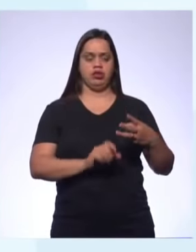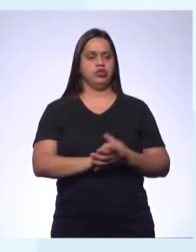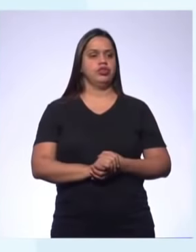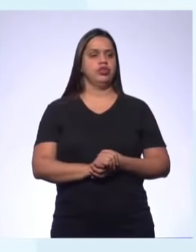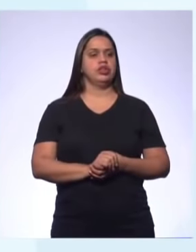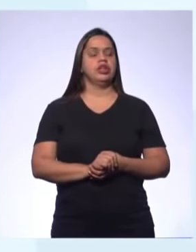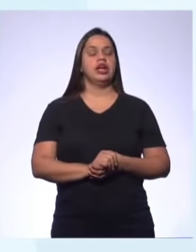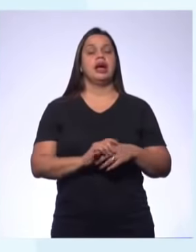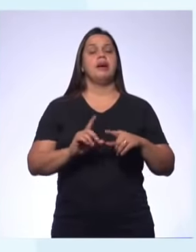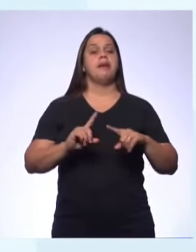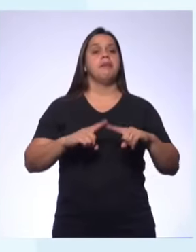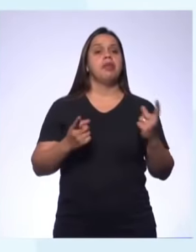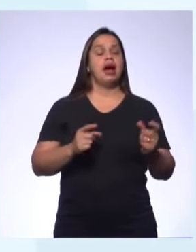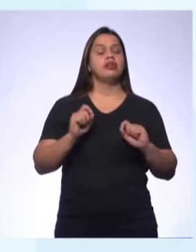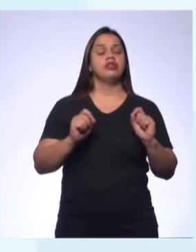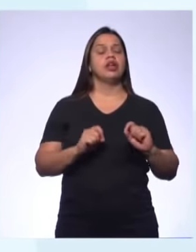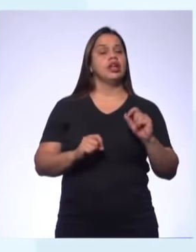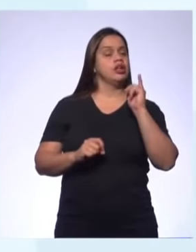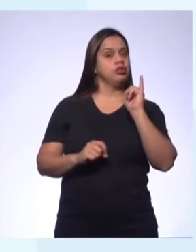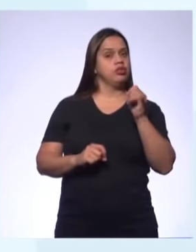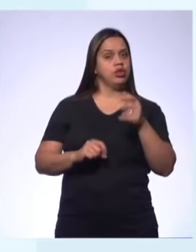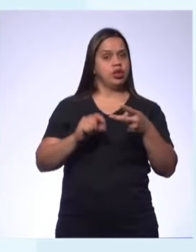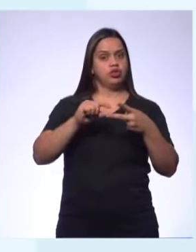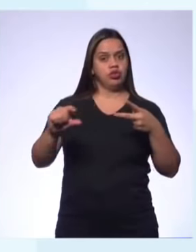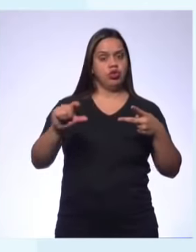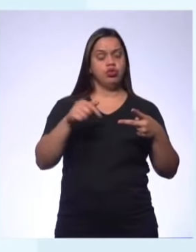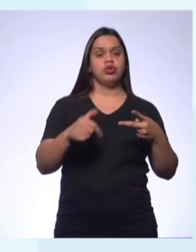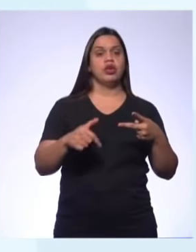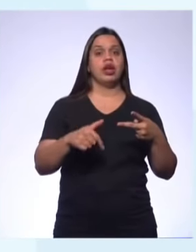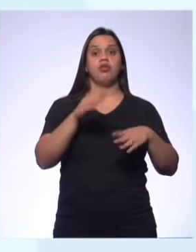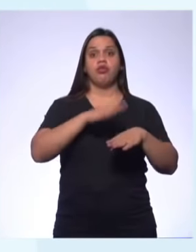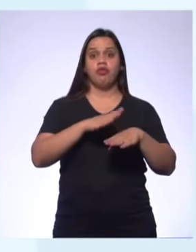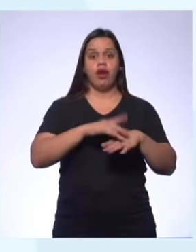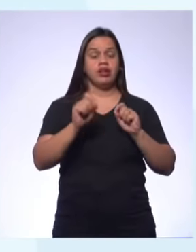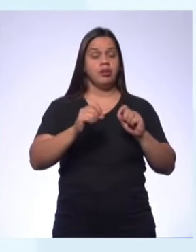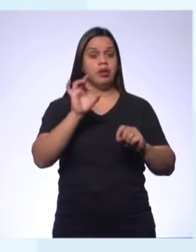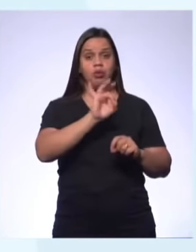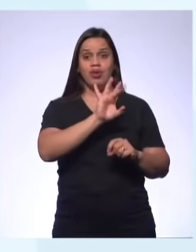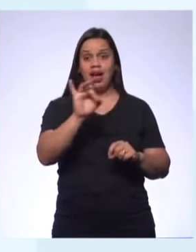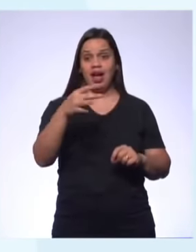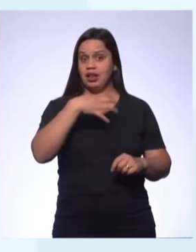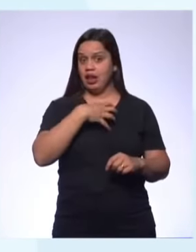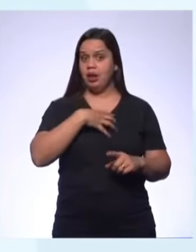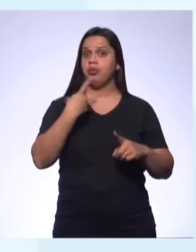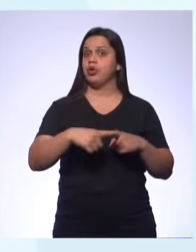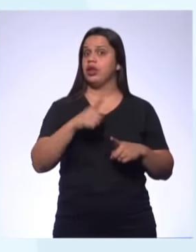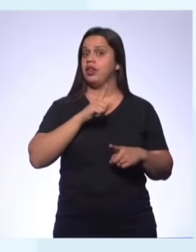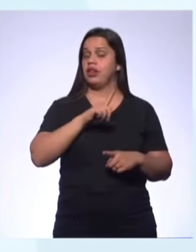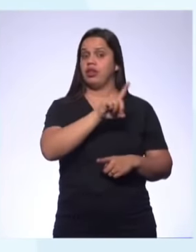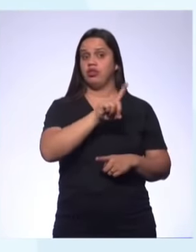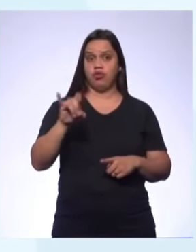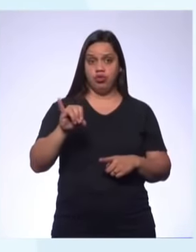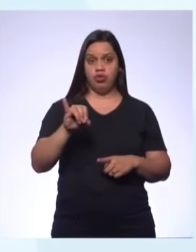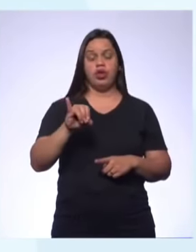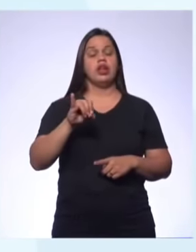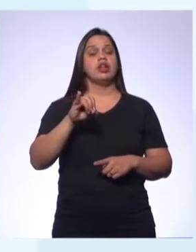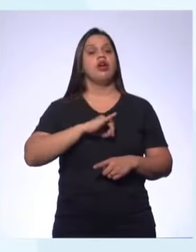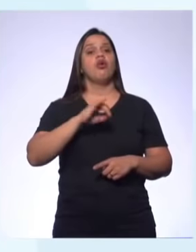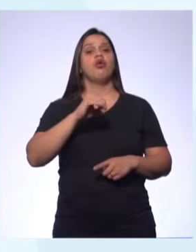indica quem está falando, escreve a ação e o estado psicológico das personagens, porque nós temos o discurso indireto. Então, ele fala